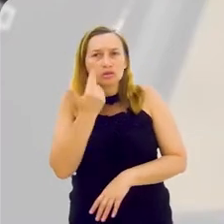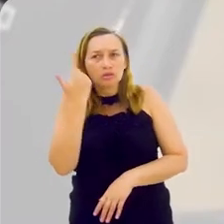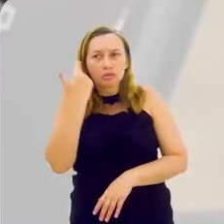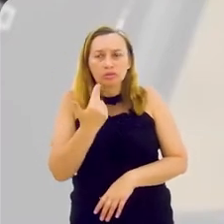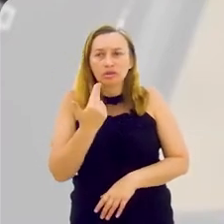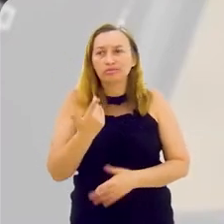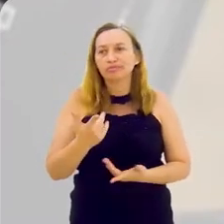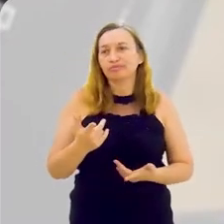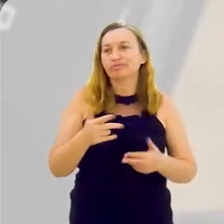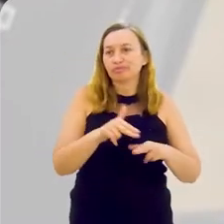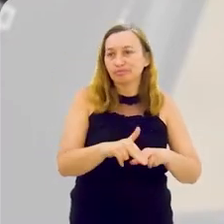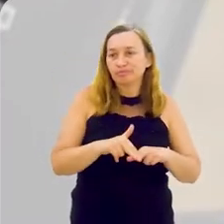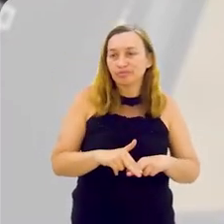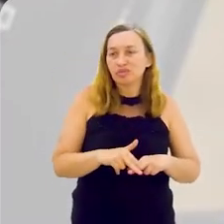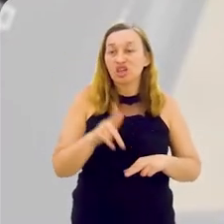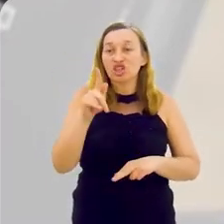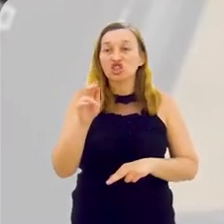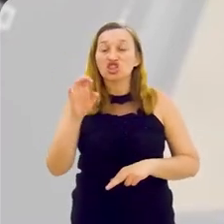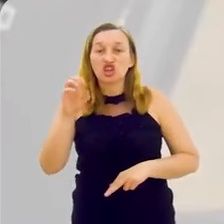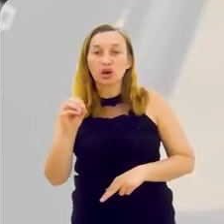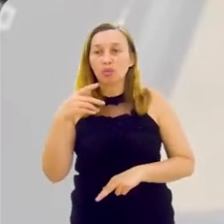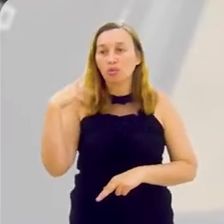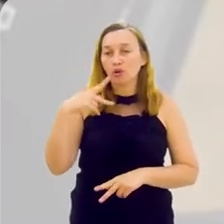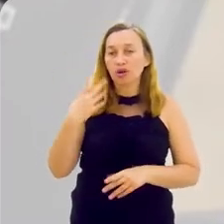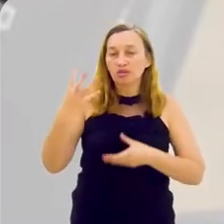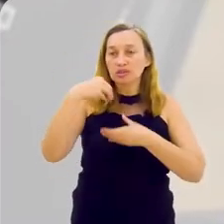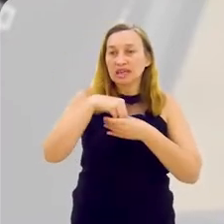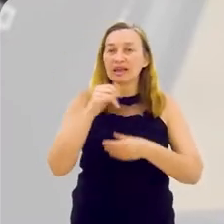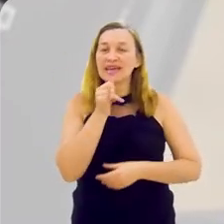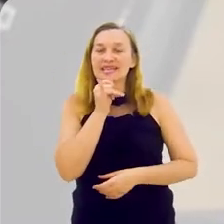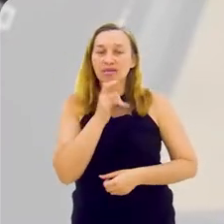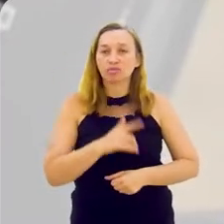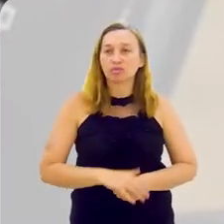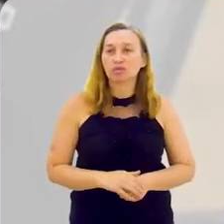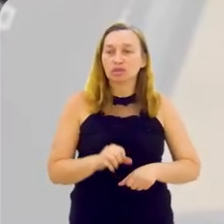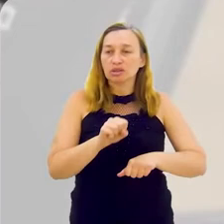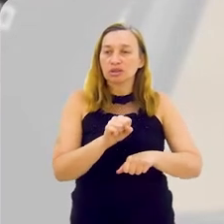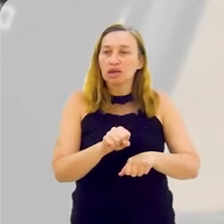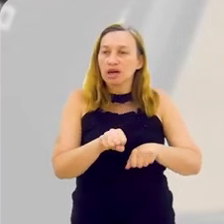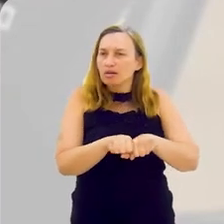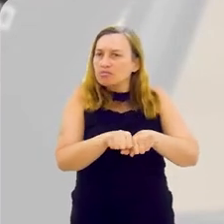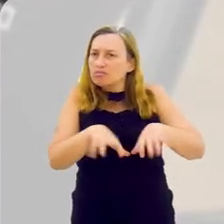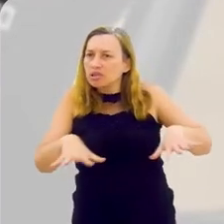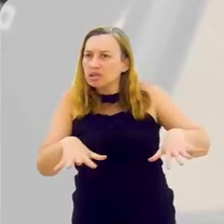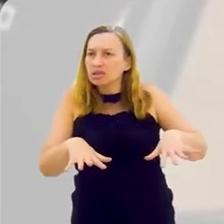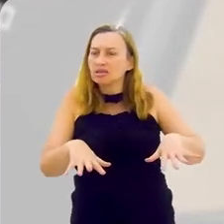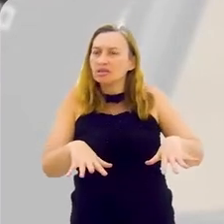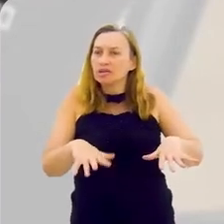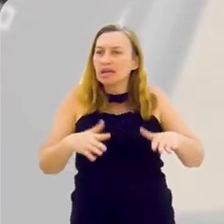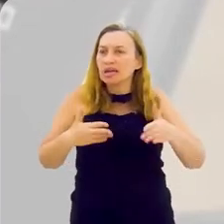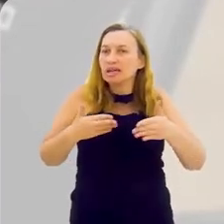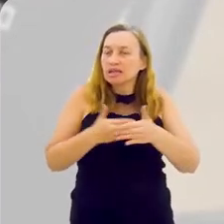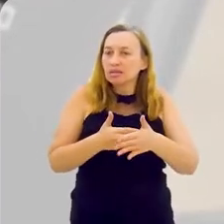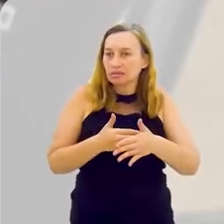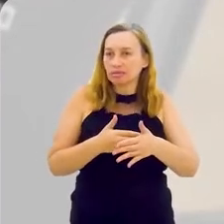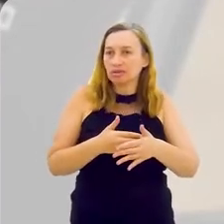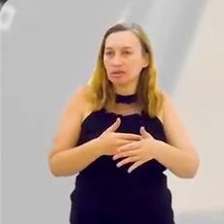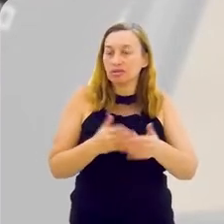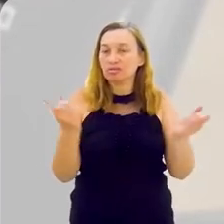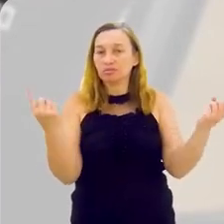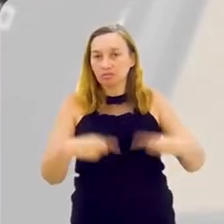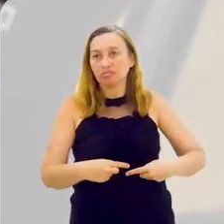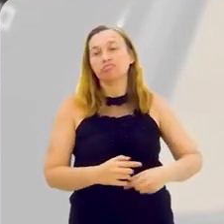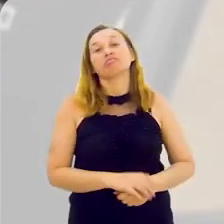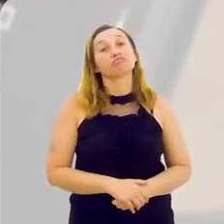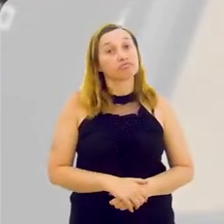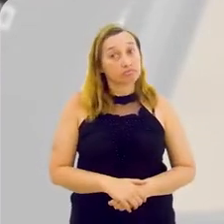pouca influência. E geralmente eles vêm de fatores geopolíticos, fatores externos. Exemplo, a pandemia,